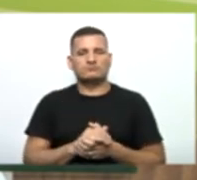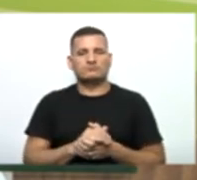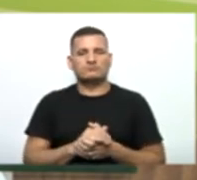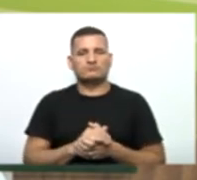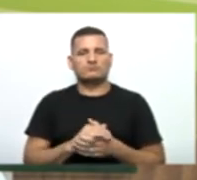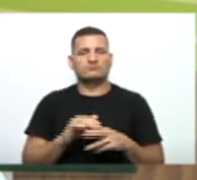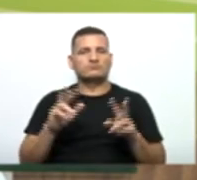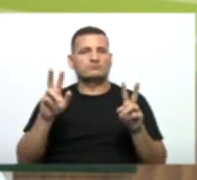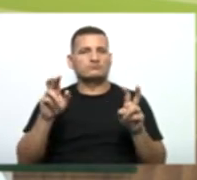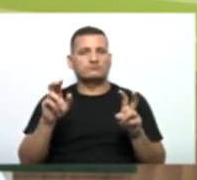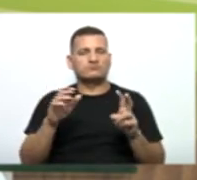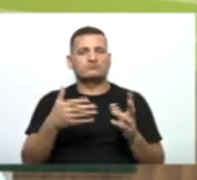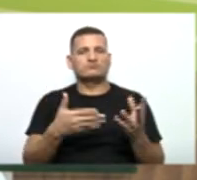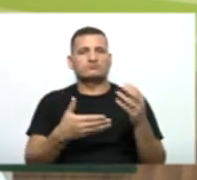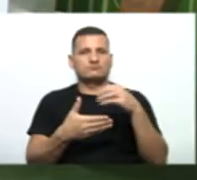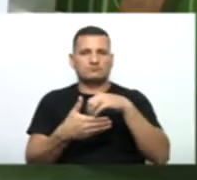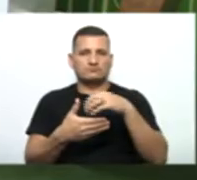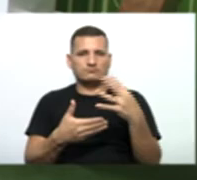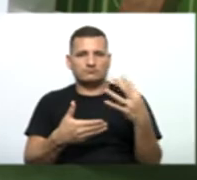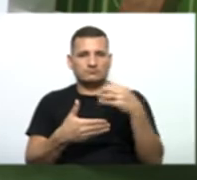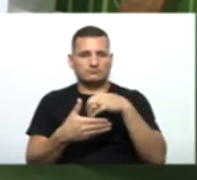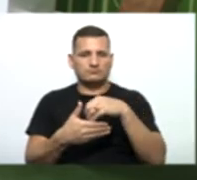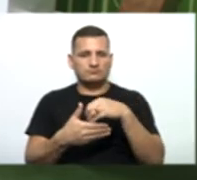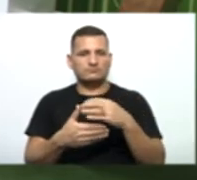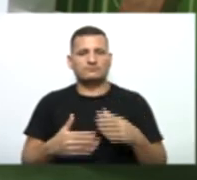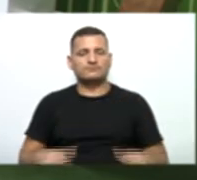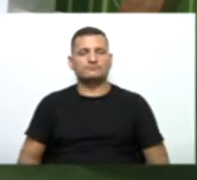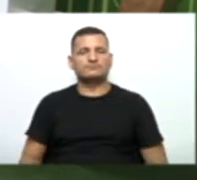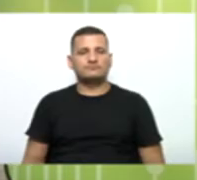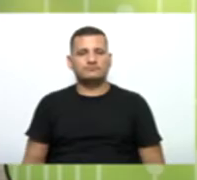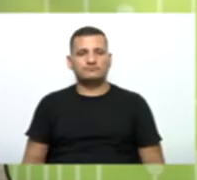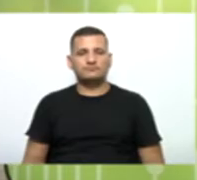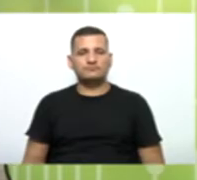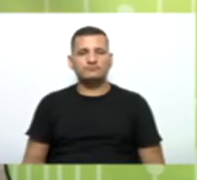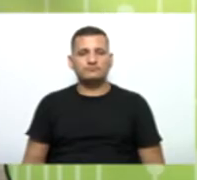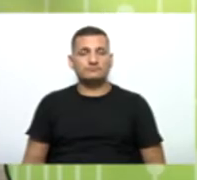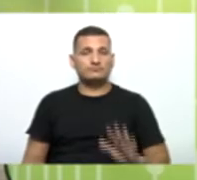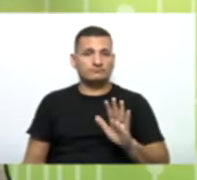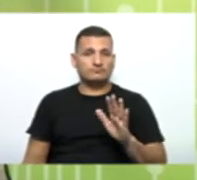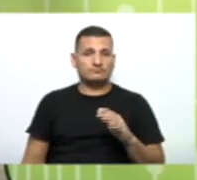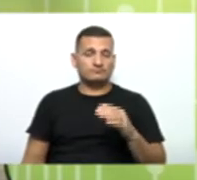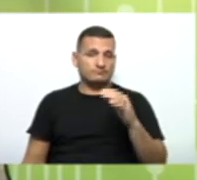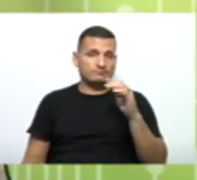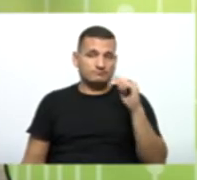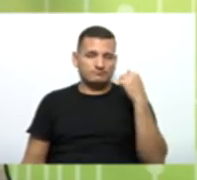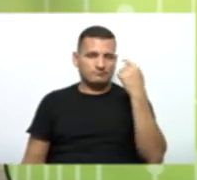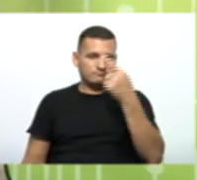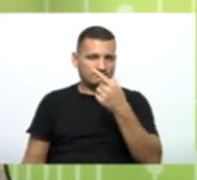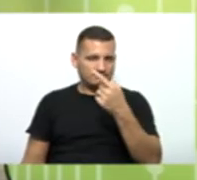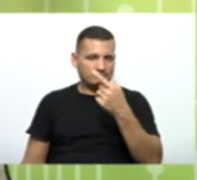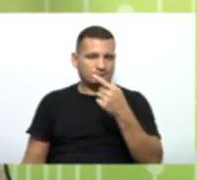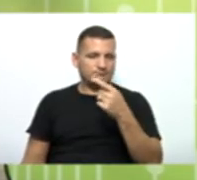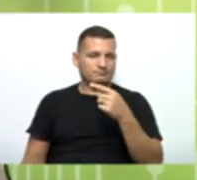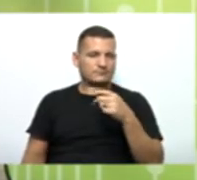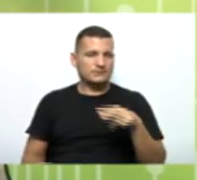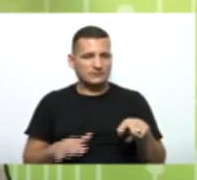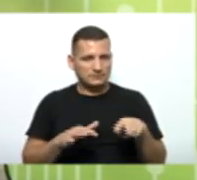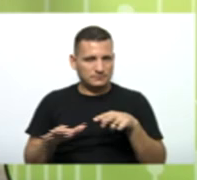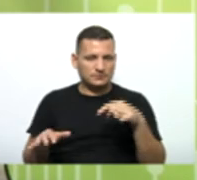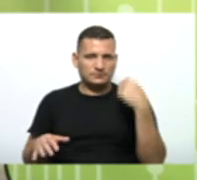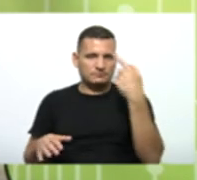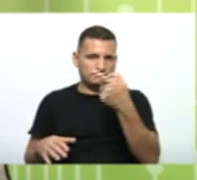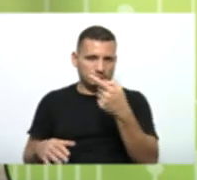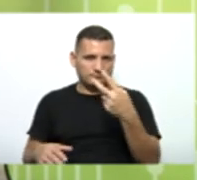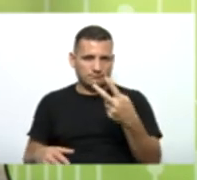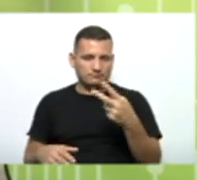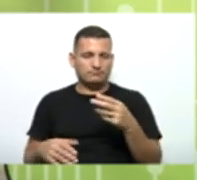assunto de encapsulamento. Beleza. Vamos lá, pessoal. Estamos chegando perto da prova, certo? Daqui mais 2 semanas já vai ser a